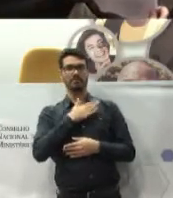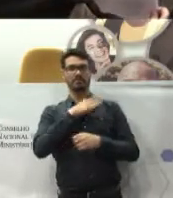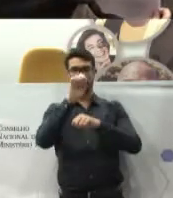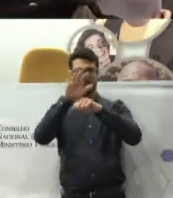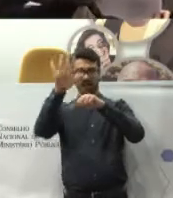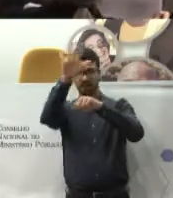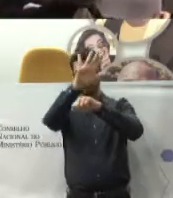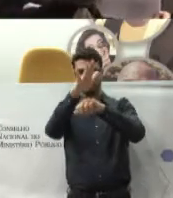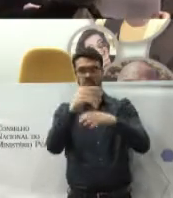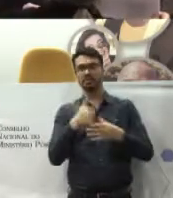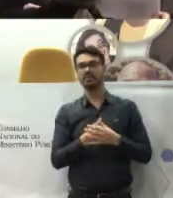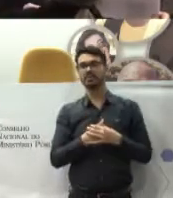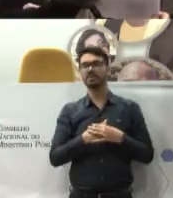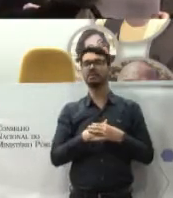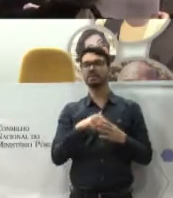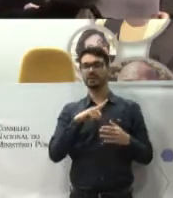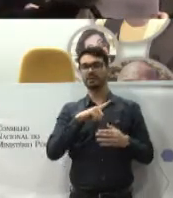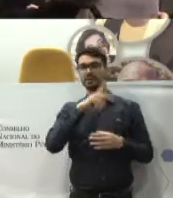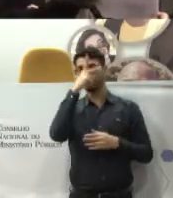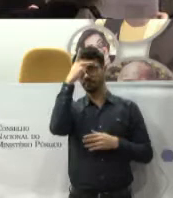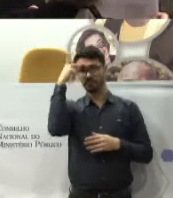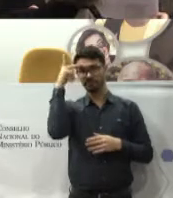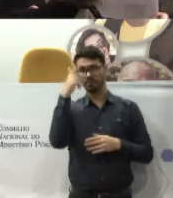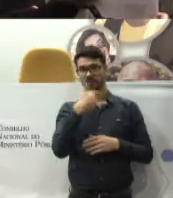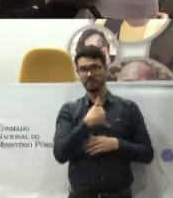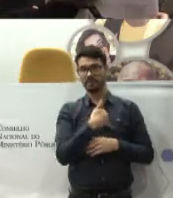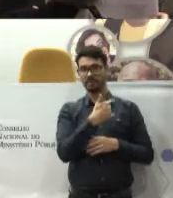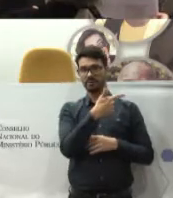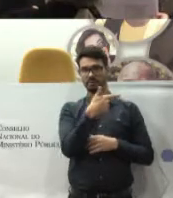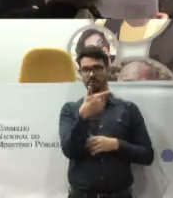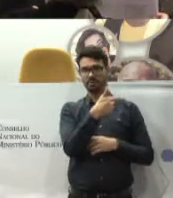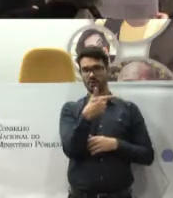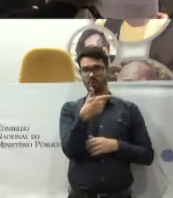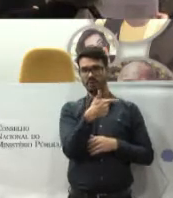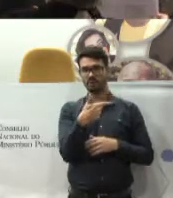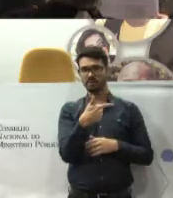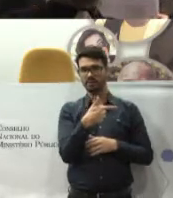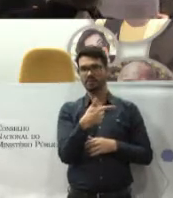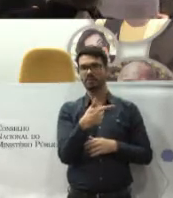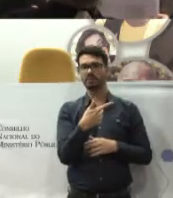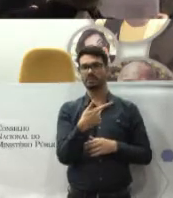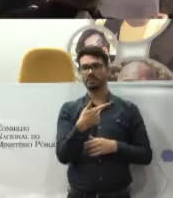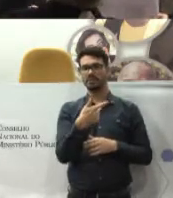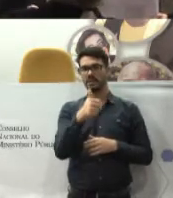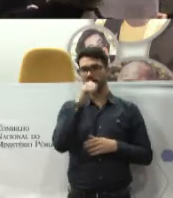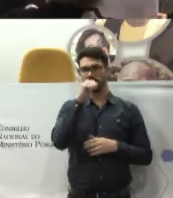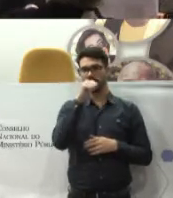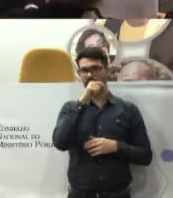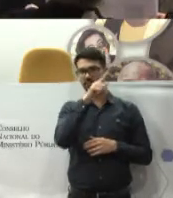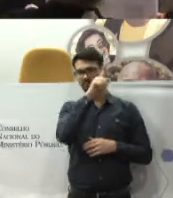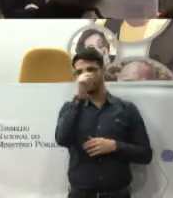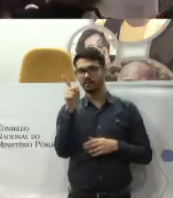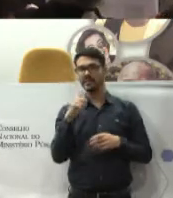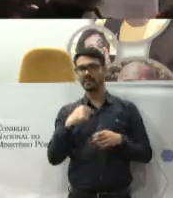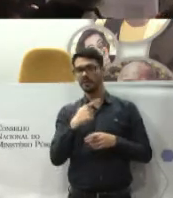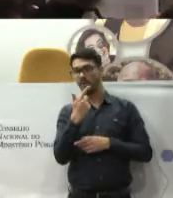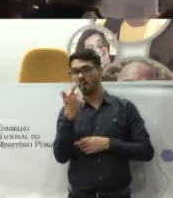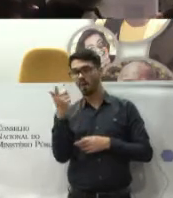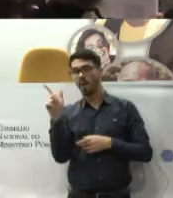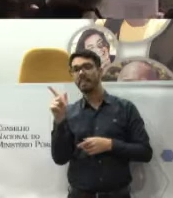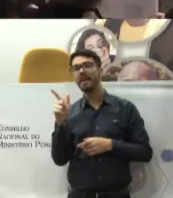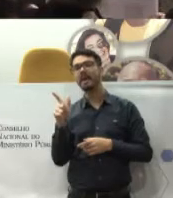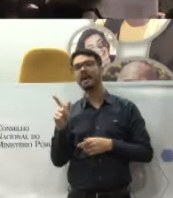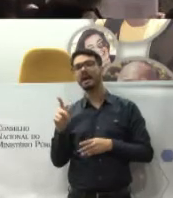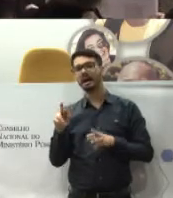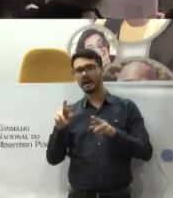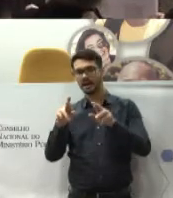em que havia um paciente de 22 anos com envenenamento e uma paciente de câncer